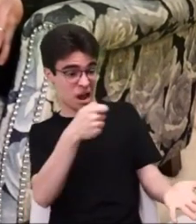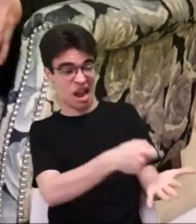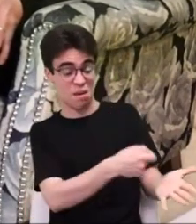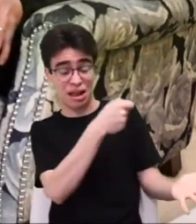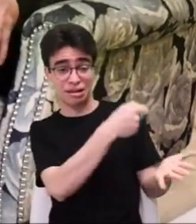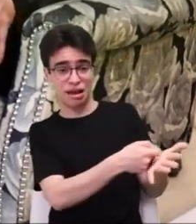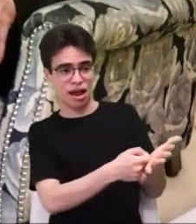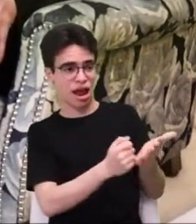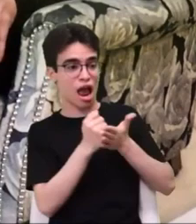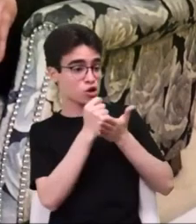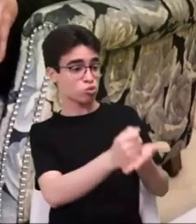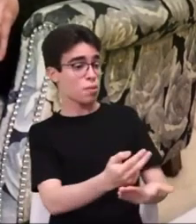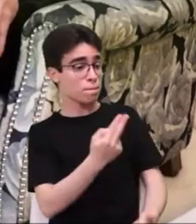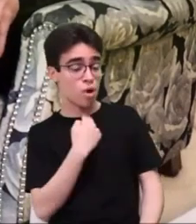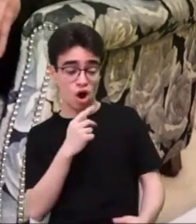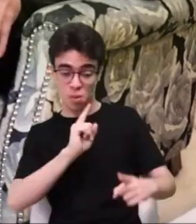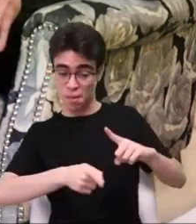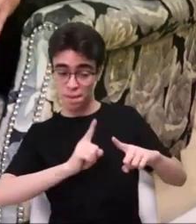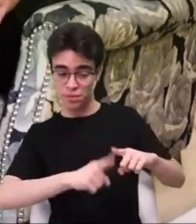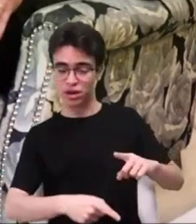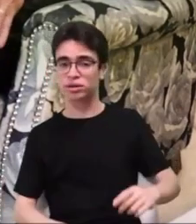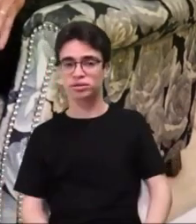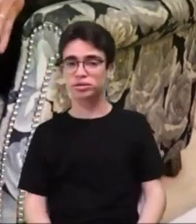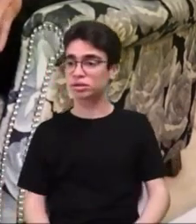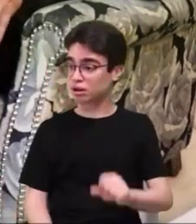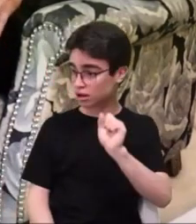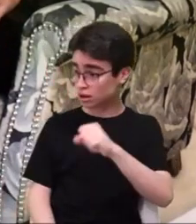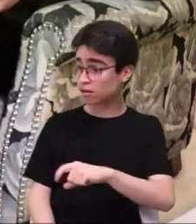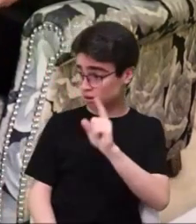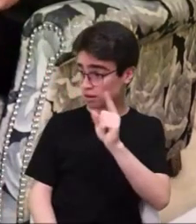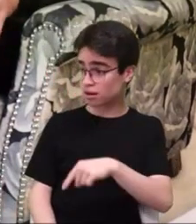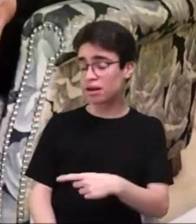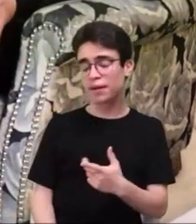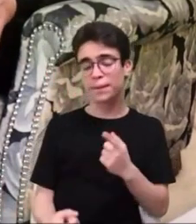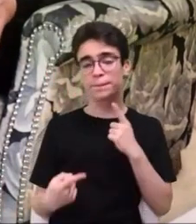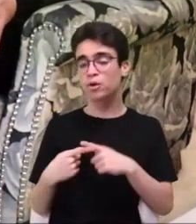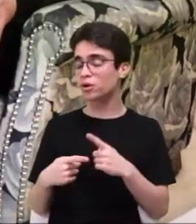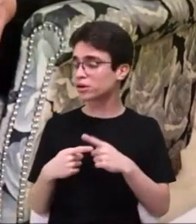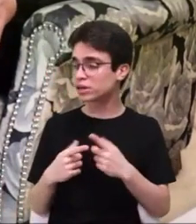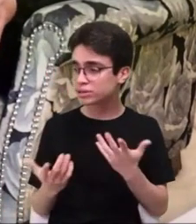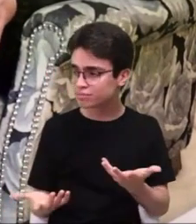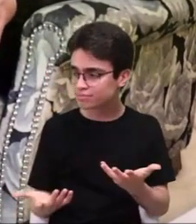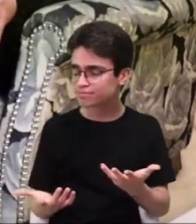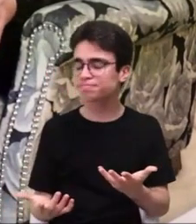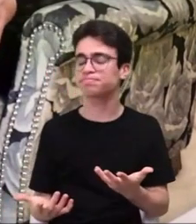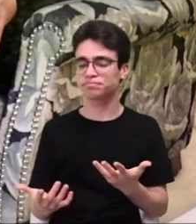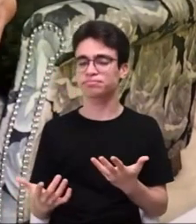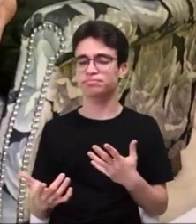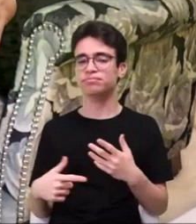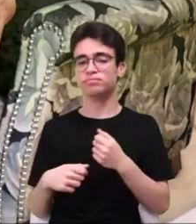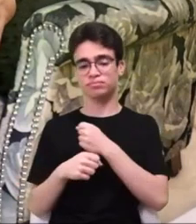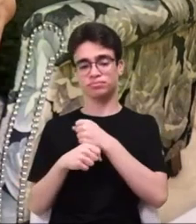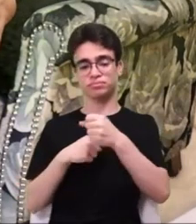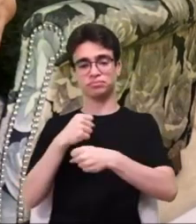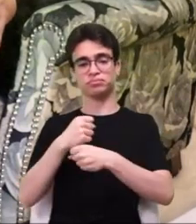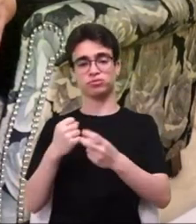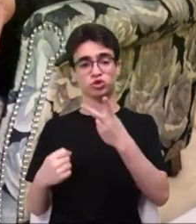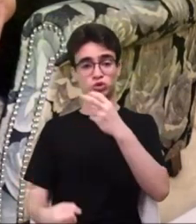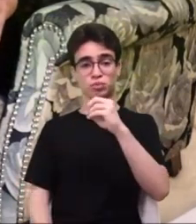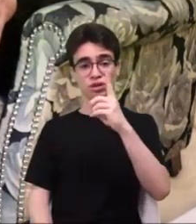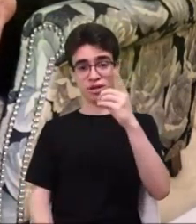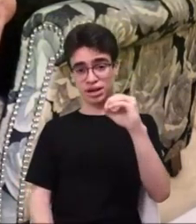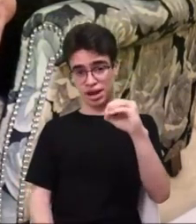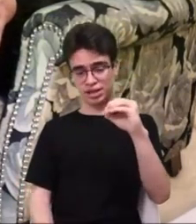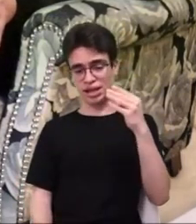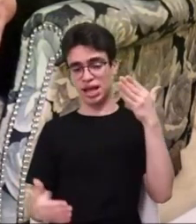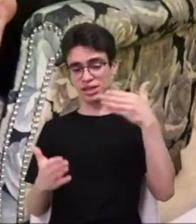a ação de ajuda, né? Mas sim, quase criminalizadas. Por quê? No ano 2010 a